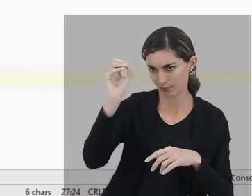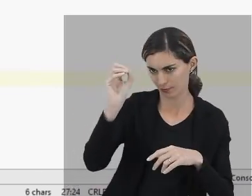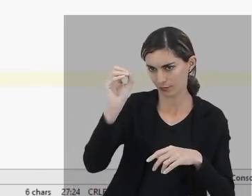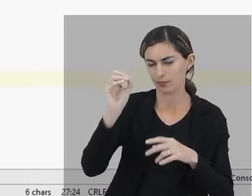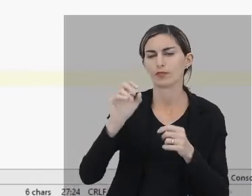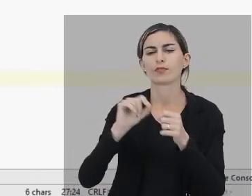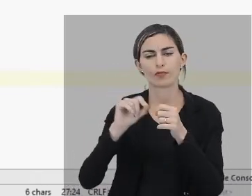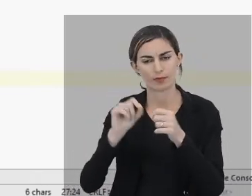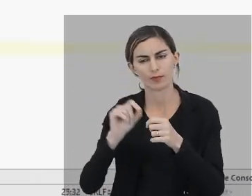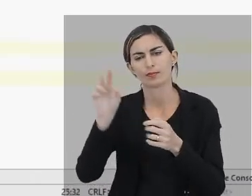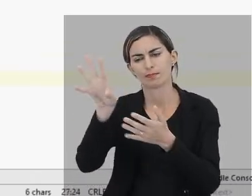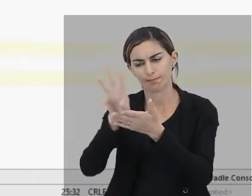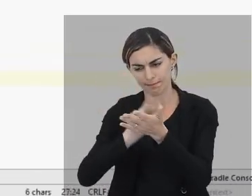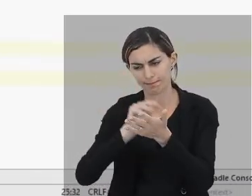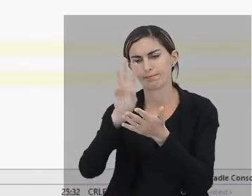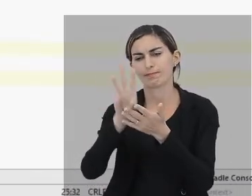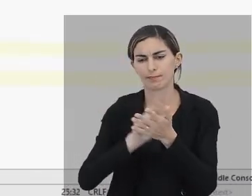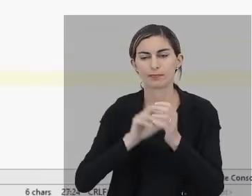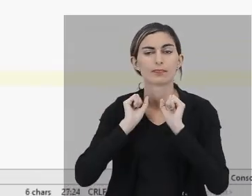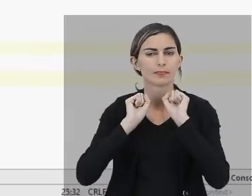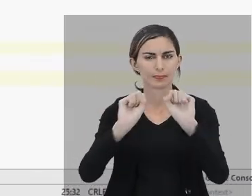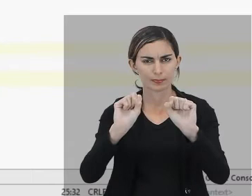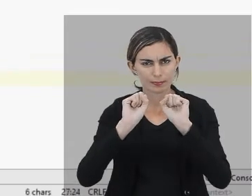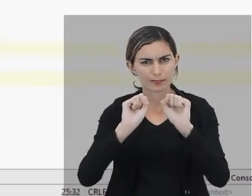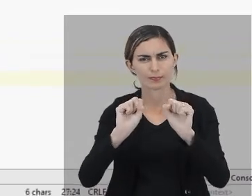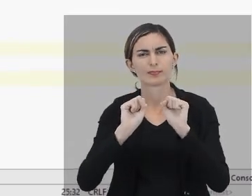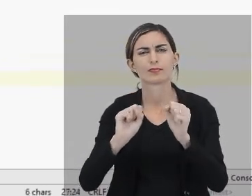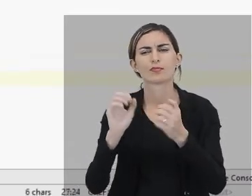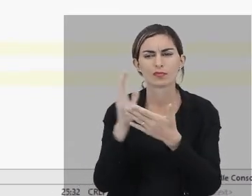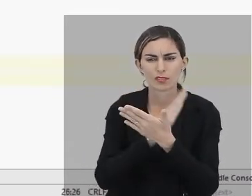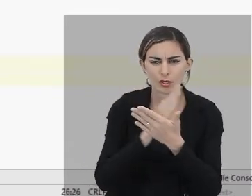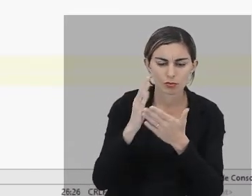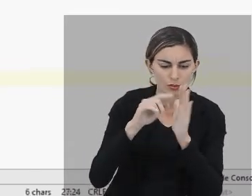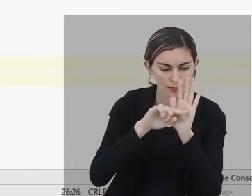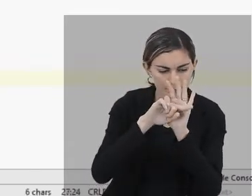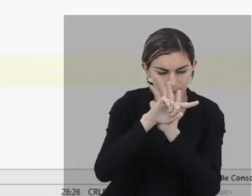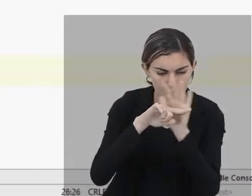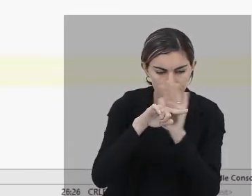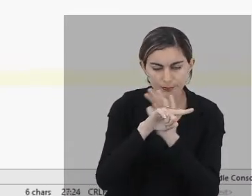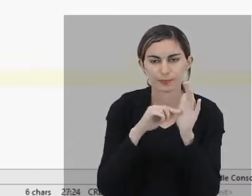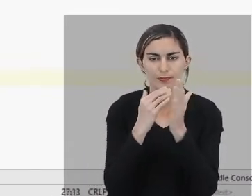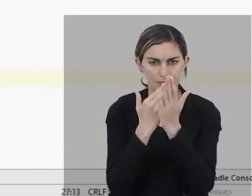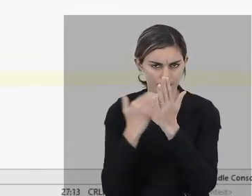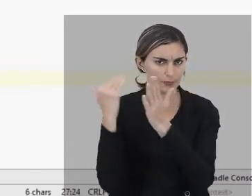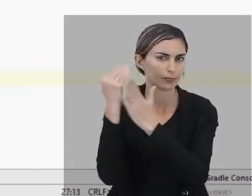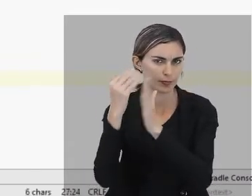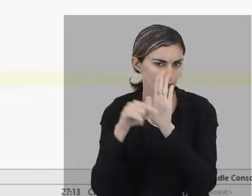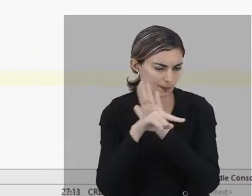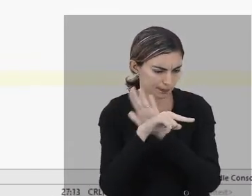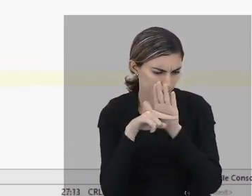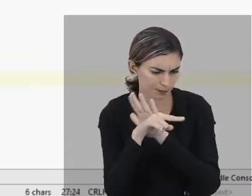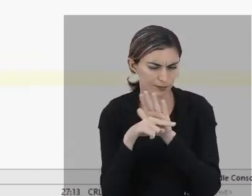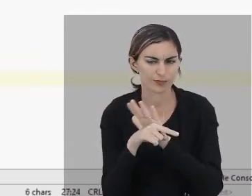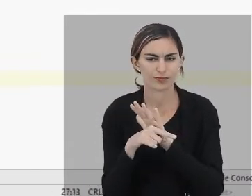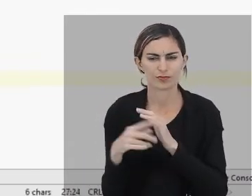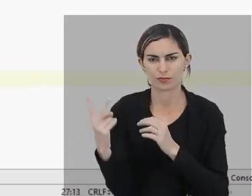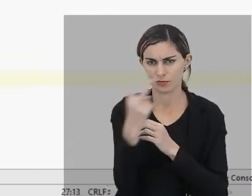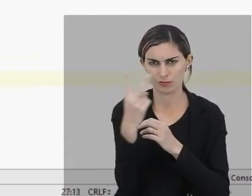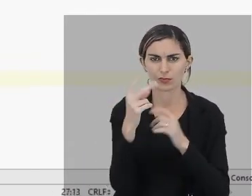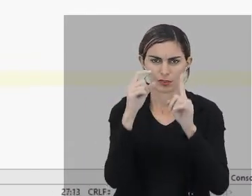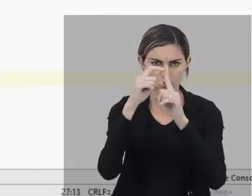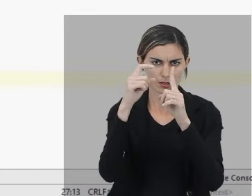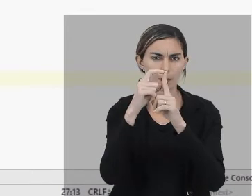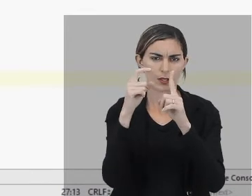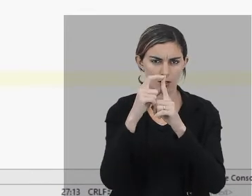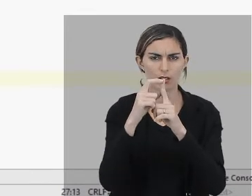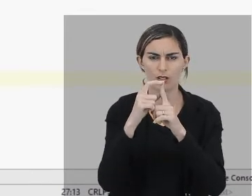a repetição. Mas eu posso fazer algumas verificações a mais. Por exemplo, as duas